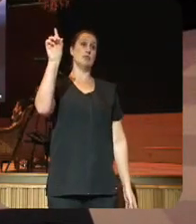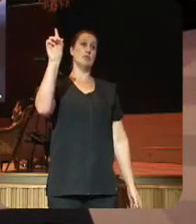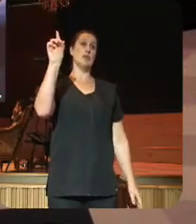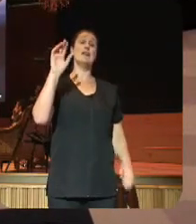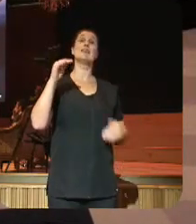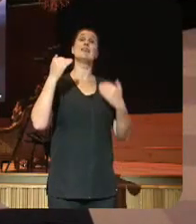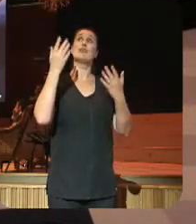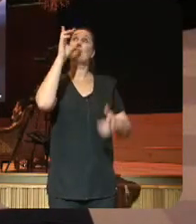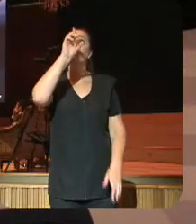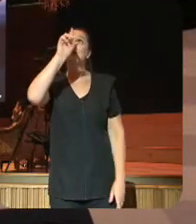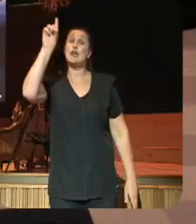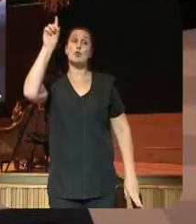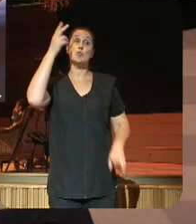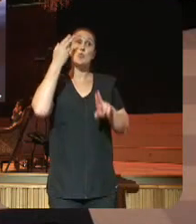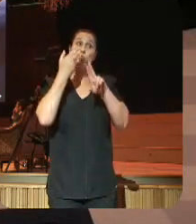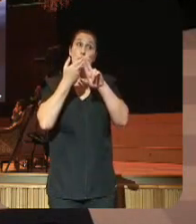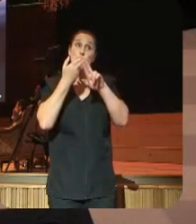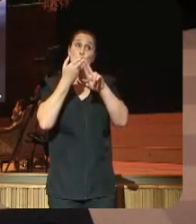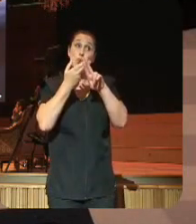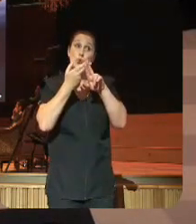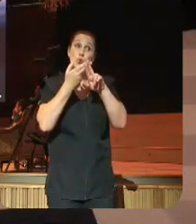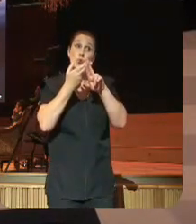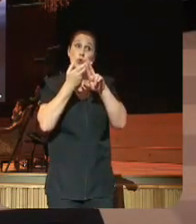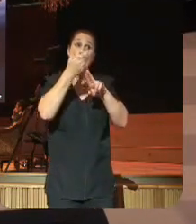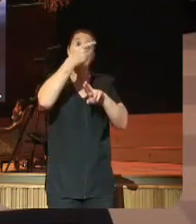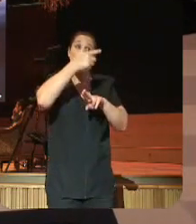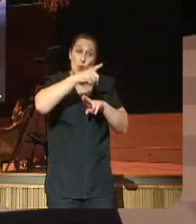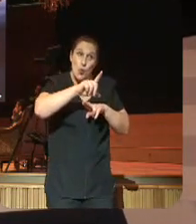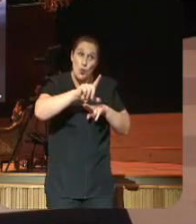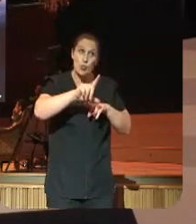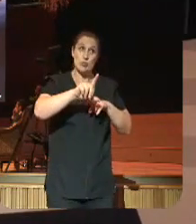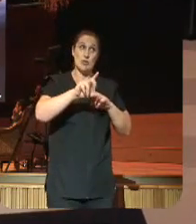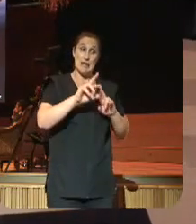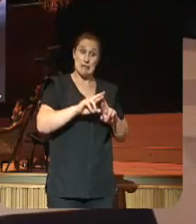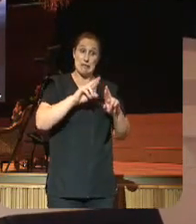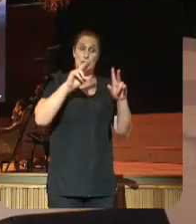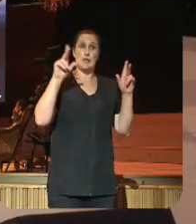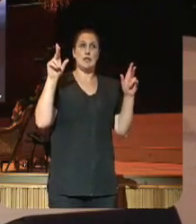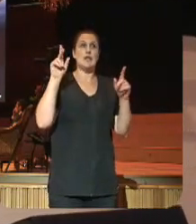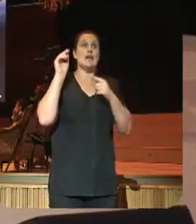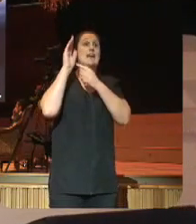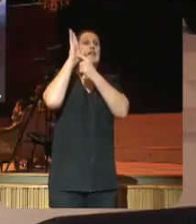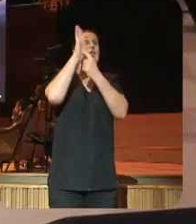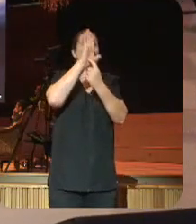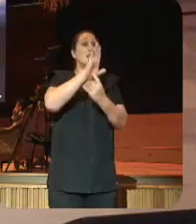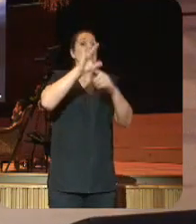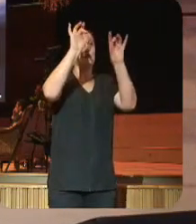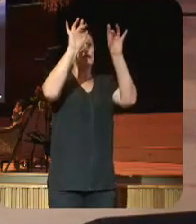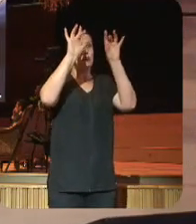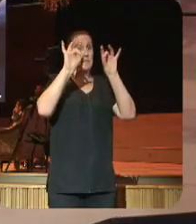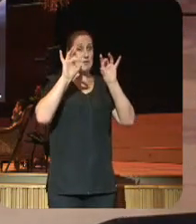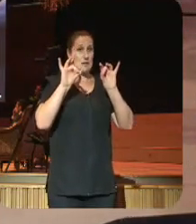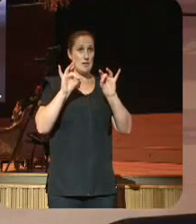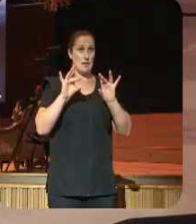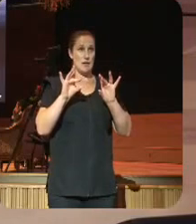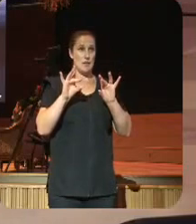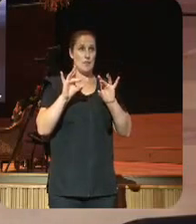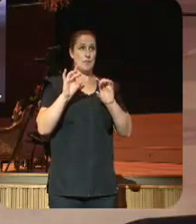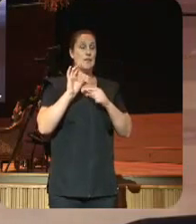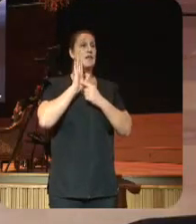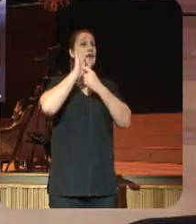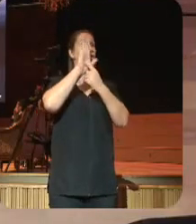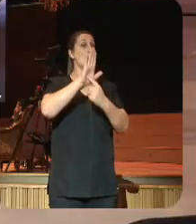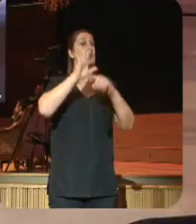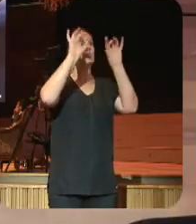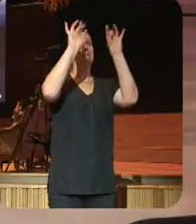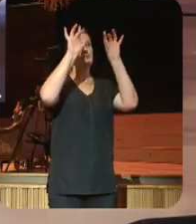então Deus usou uma outra ferramenta, que é aquilo que a gente chama de revelação especial. A revelação especial